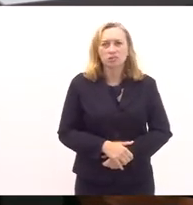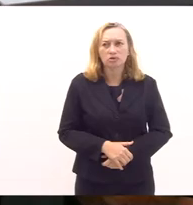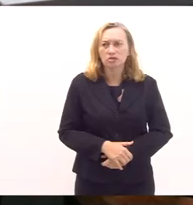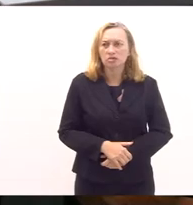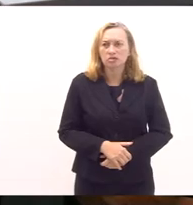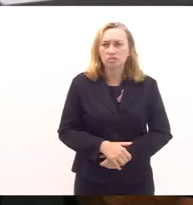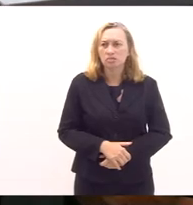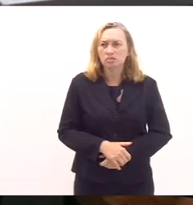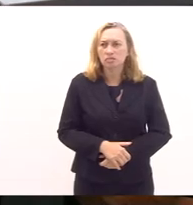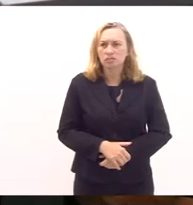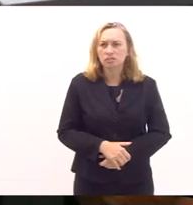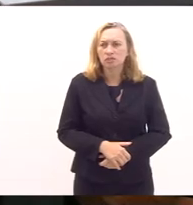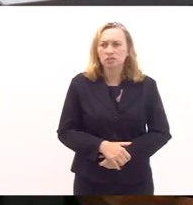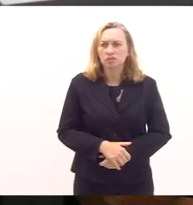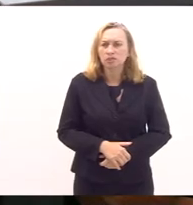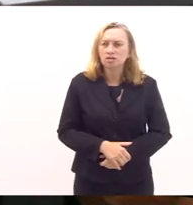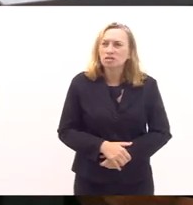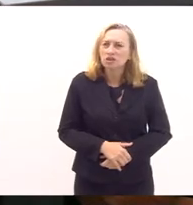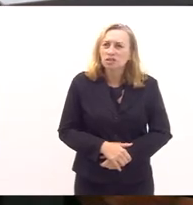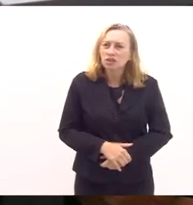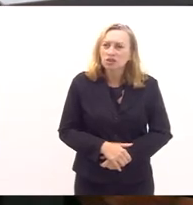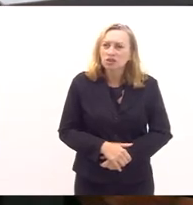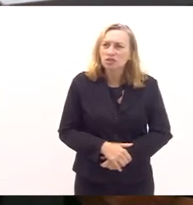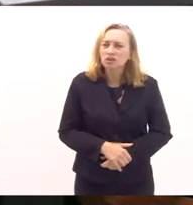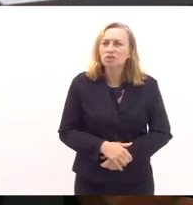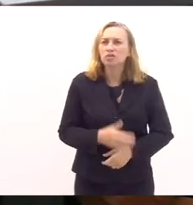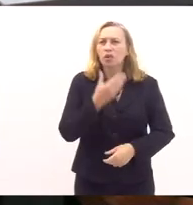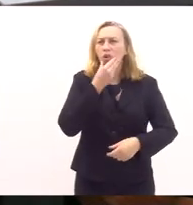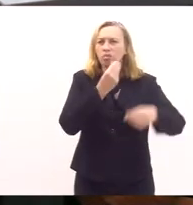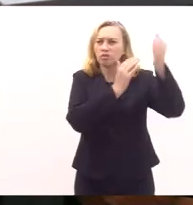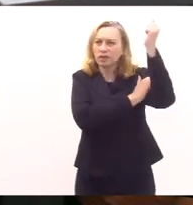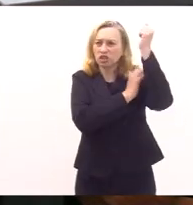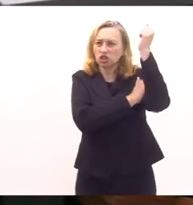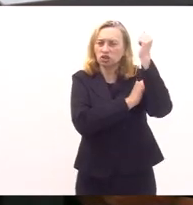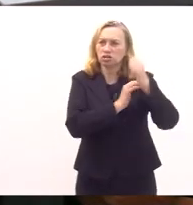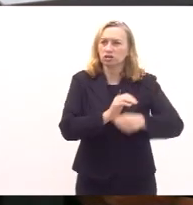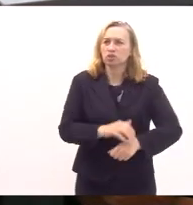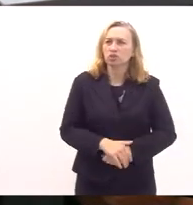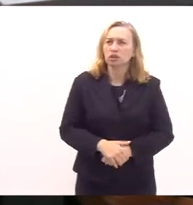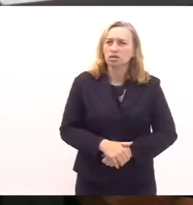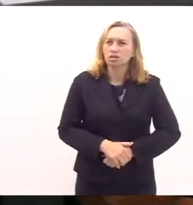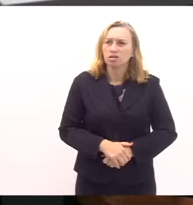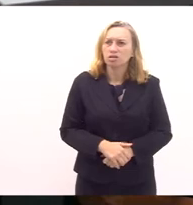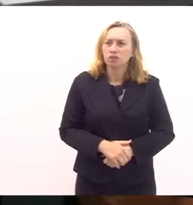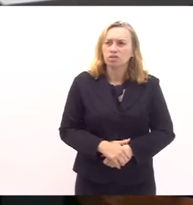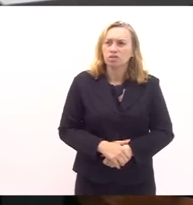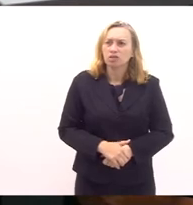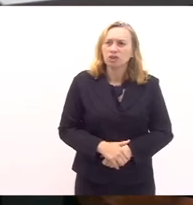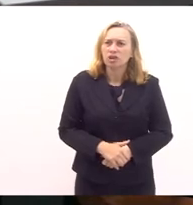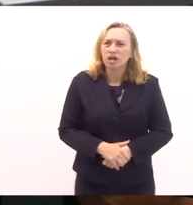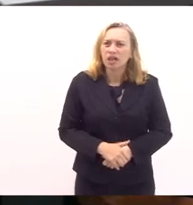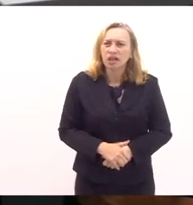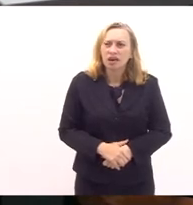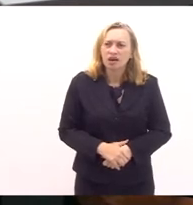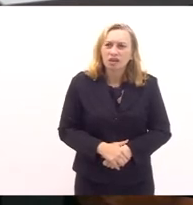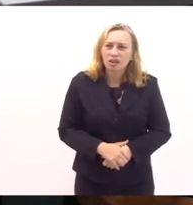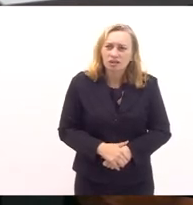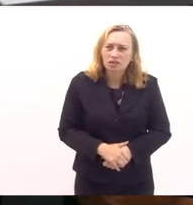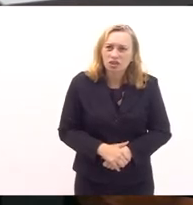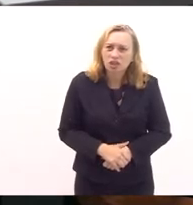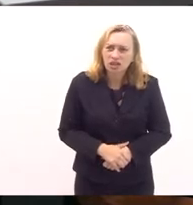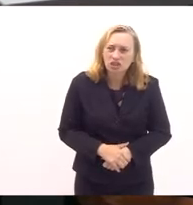Que um bando de homem machista não queria receber a ordem de uma